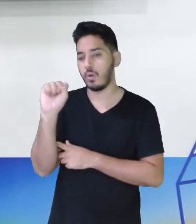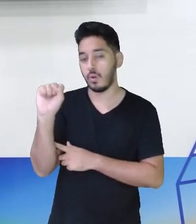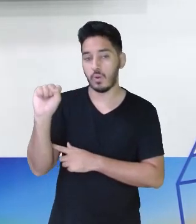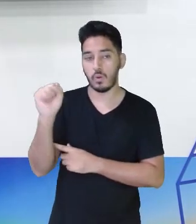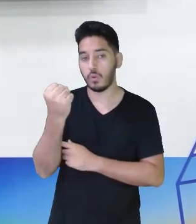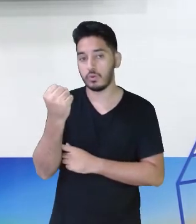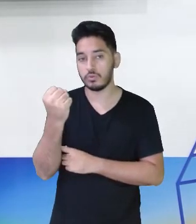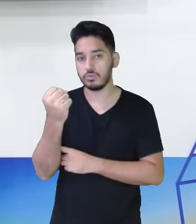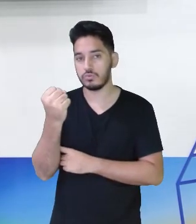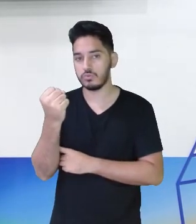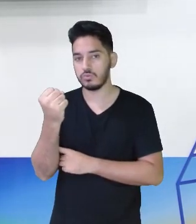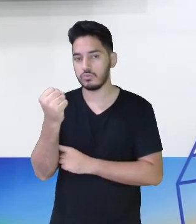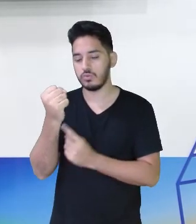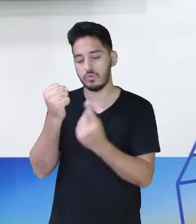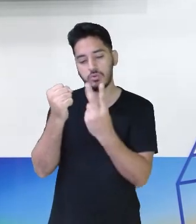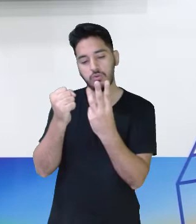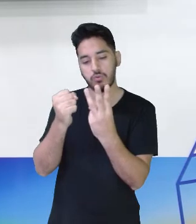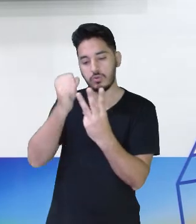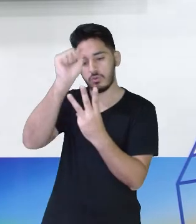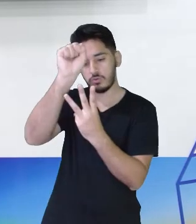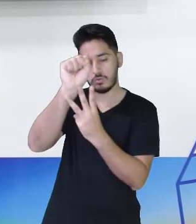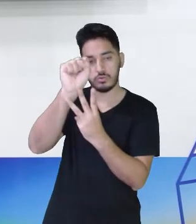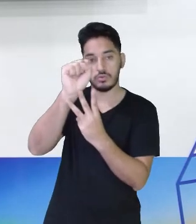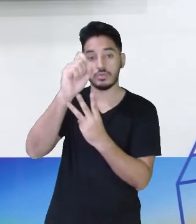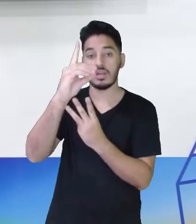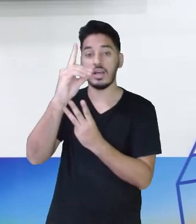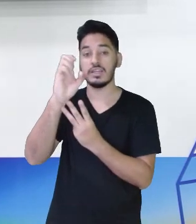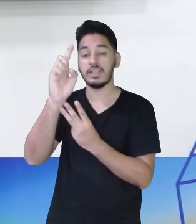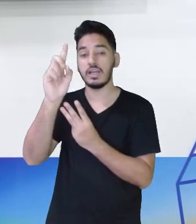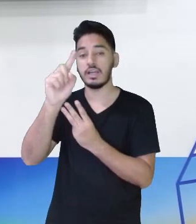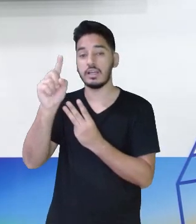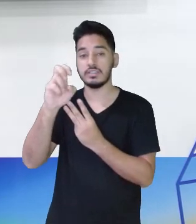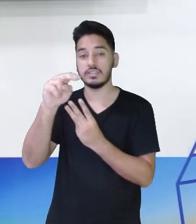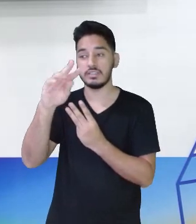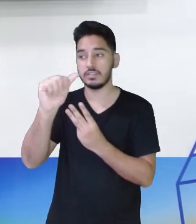dezena? Responde para mim, eu quero saber se você está